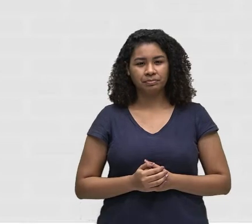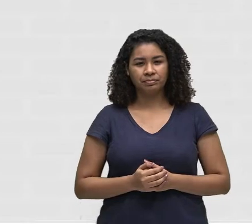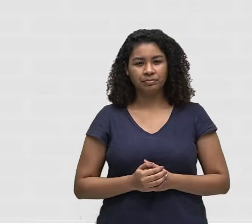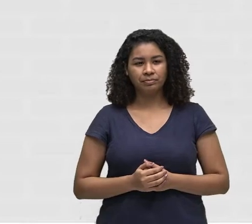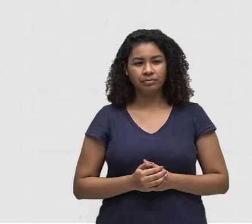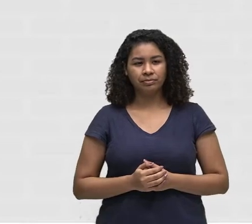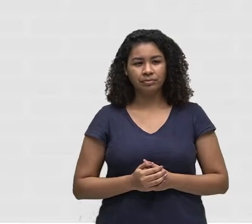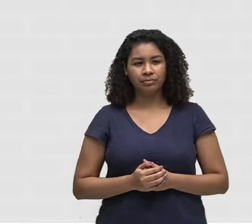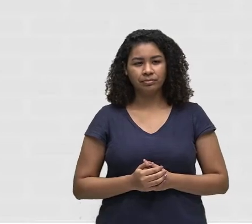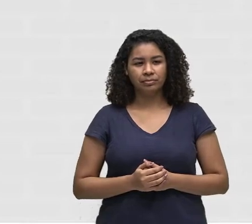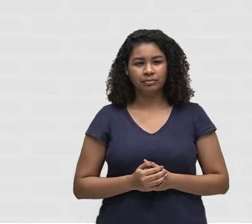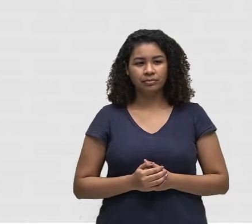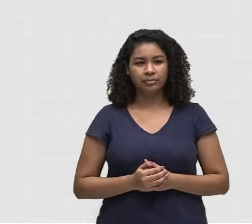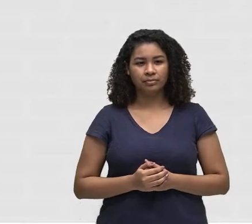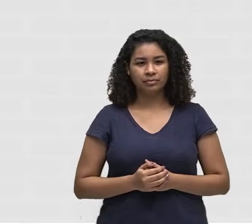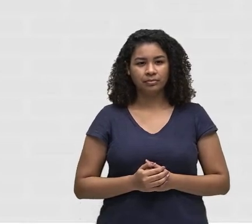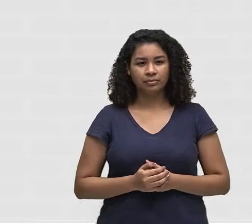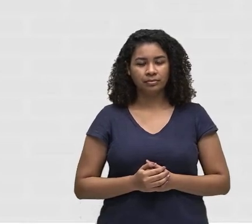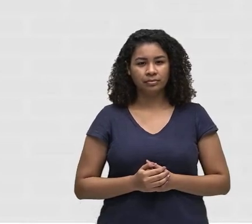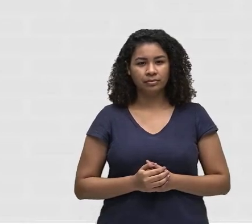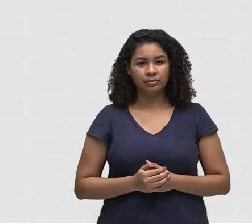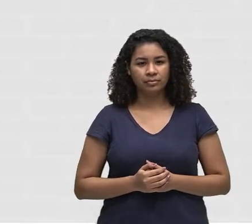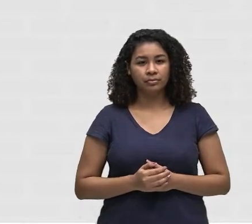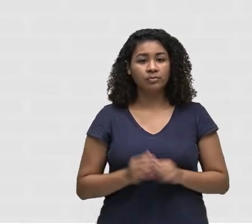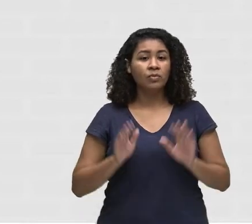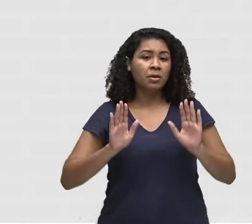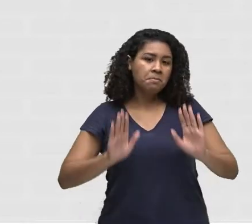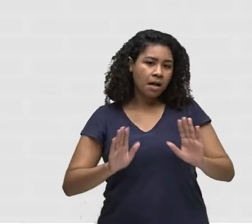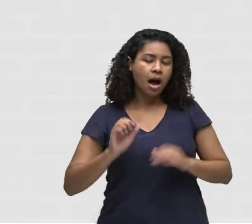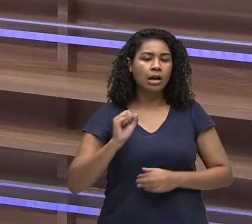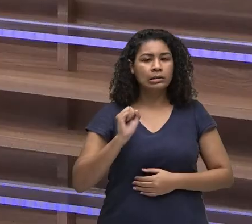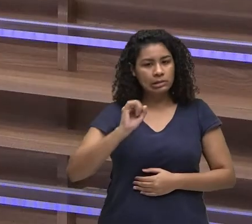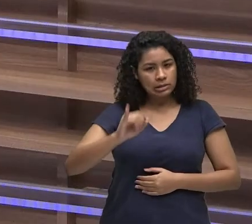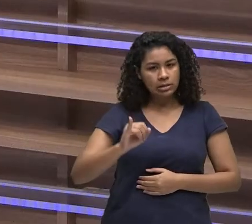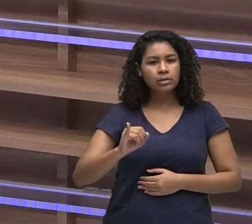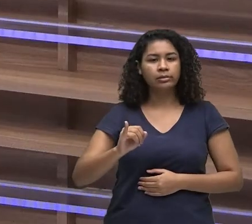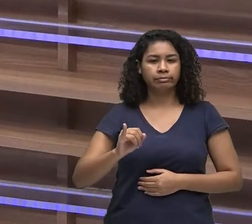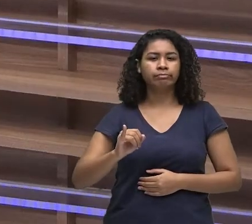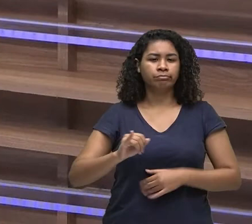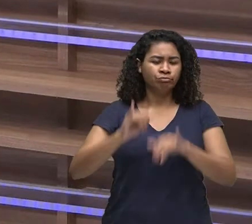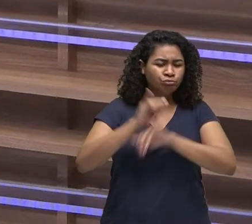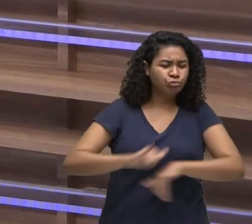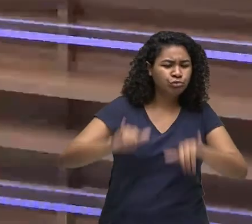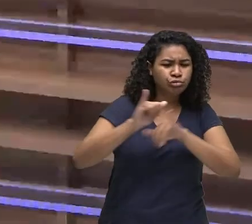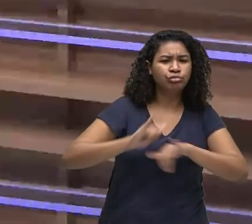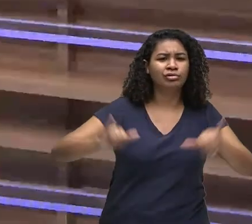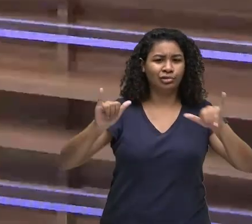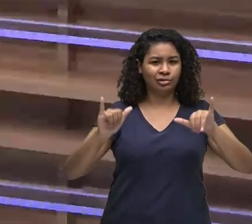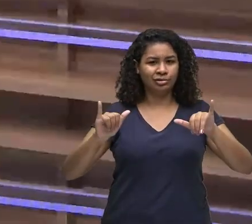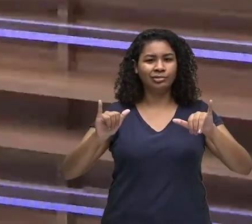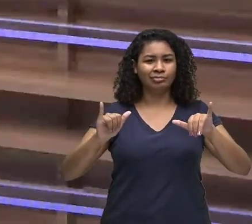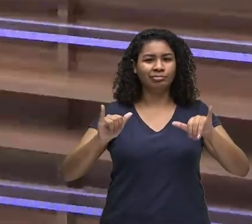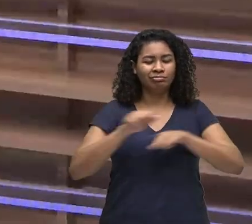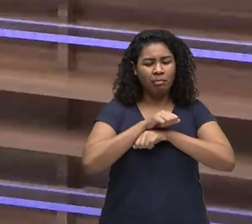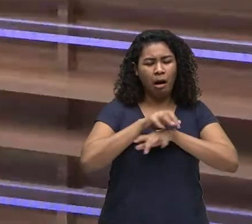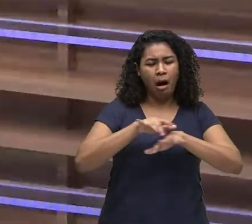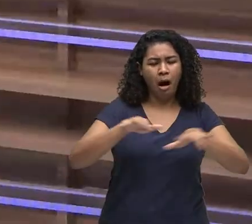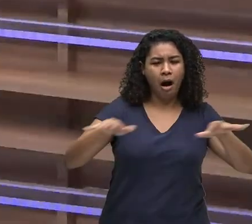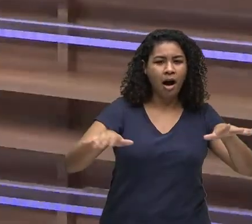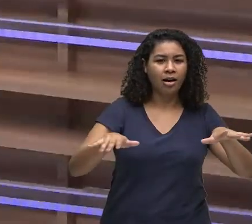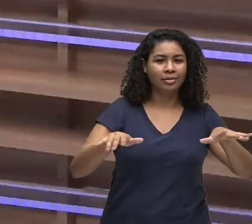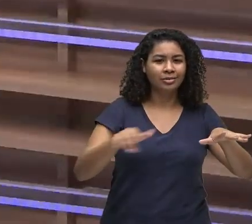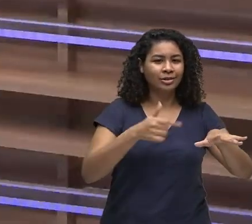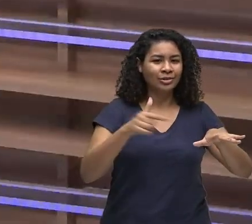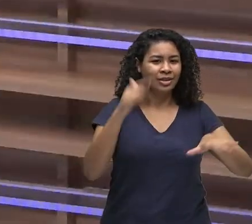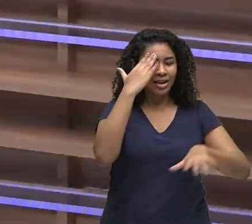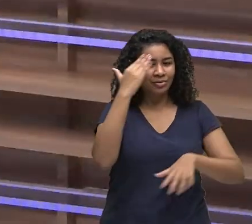E é importante frisar que, ainda que a mídia não dê a mesma atenção que dá às